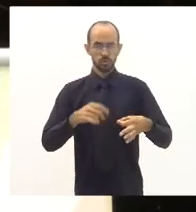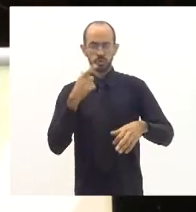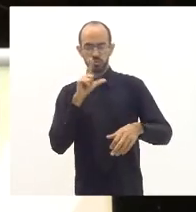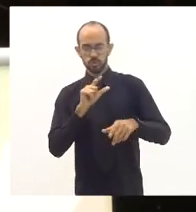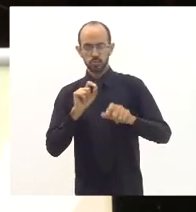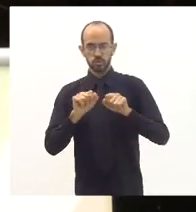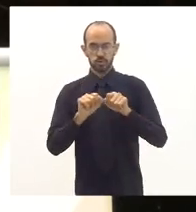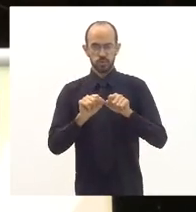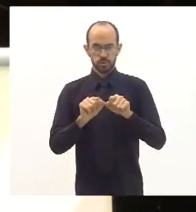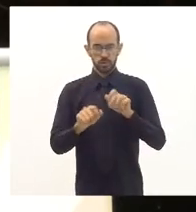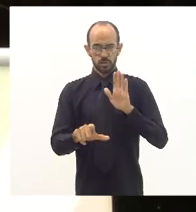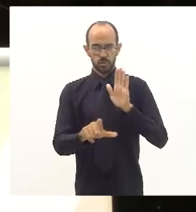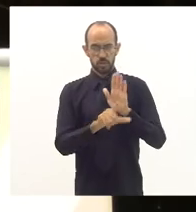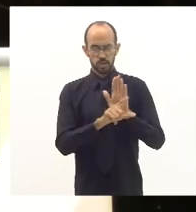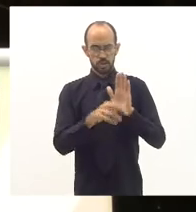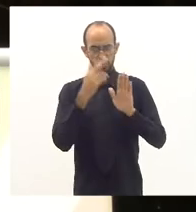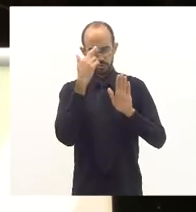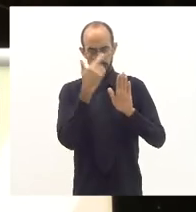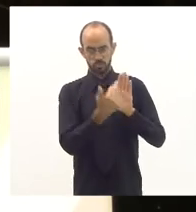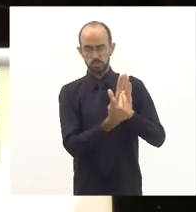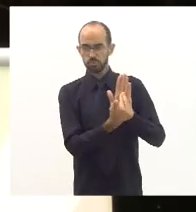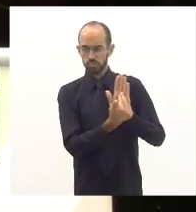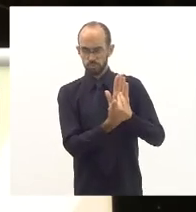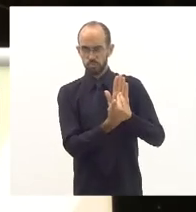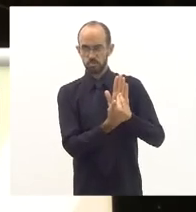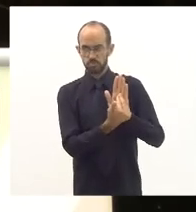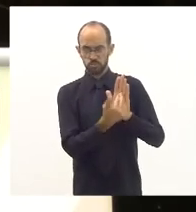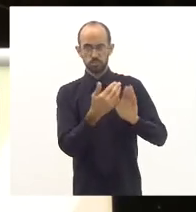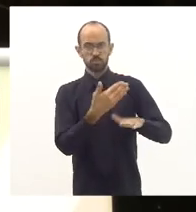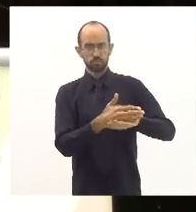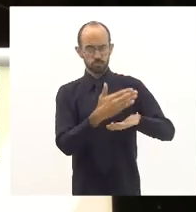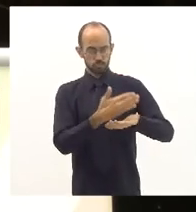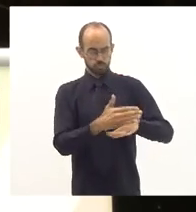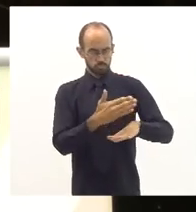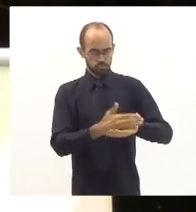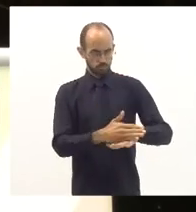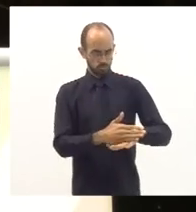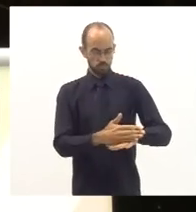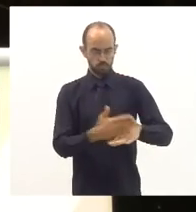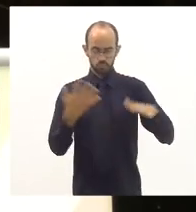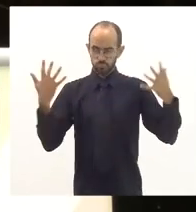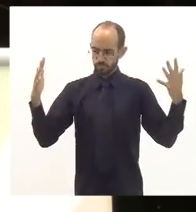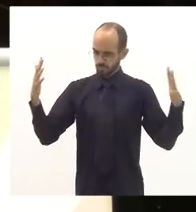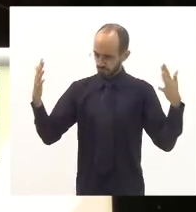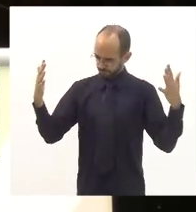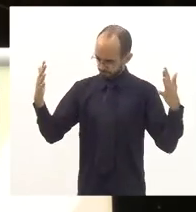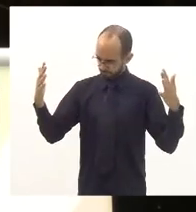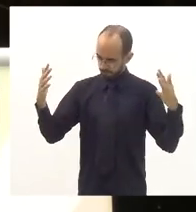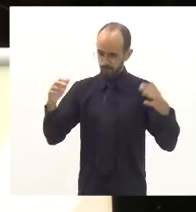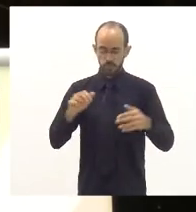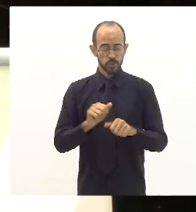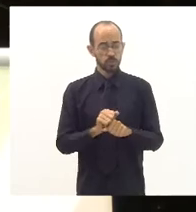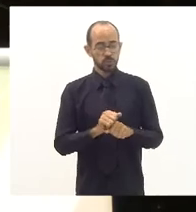com que essas leis sejam, de fato, cumpridas. Então, gostaria de